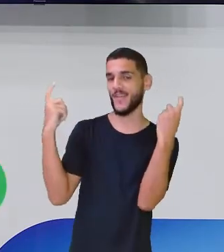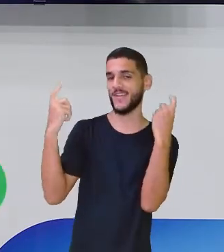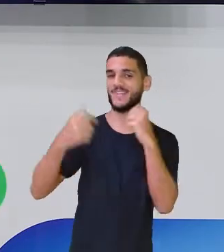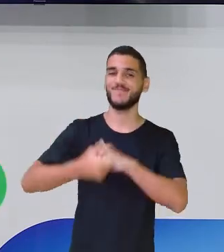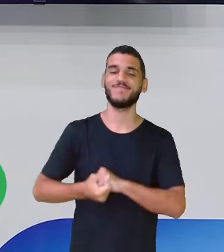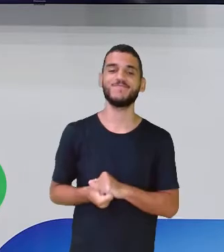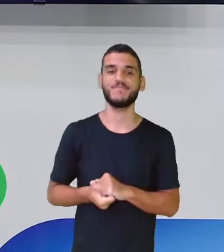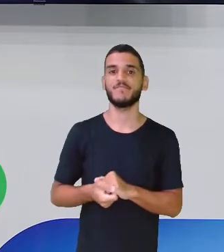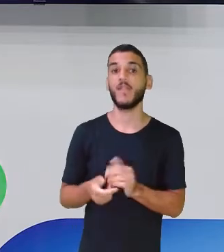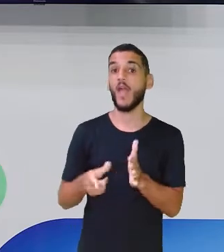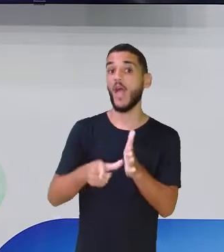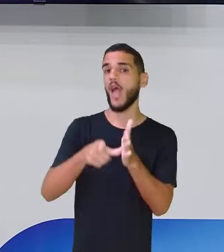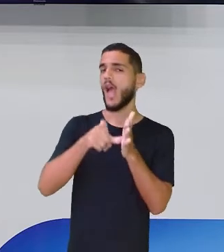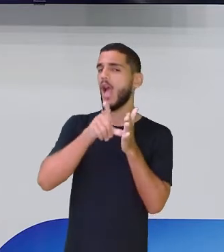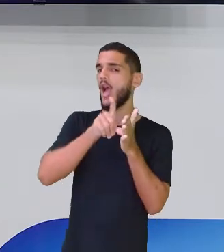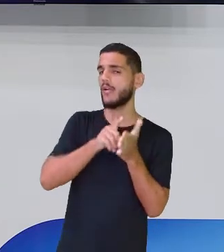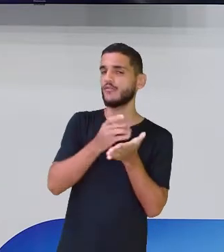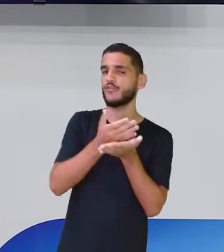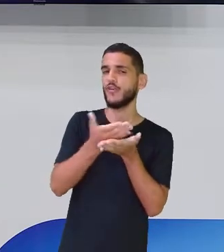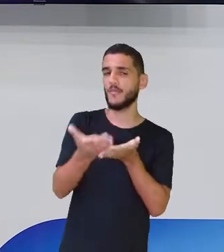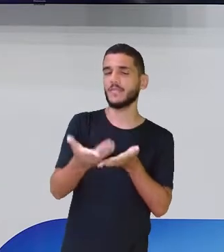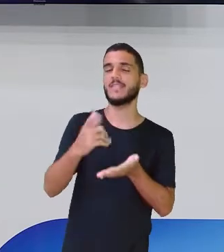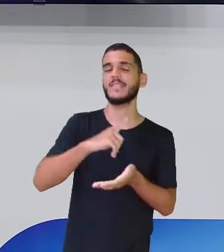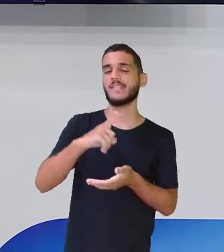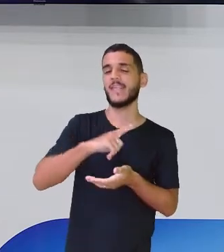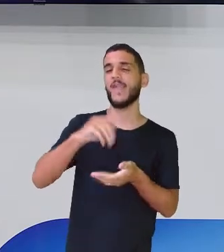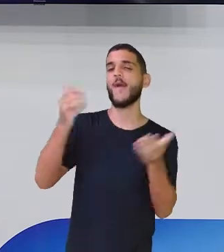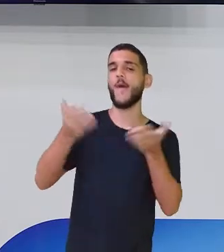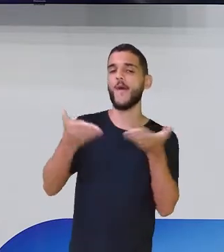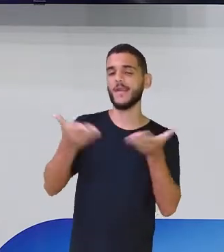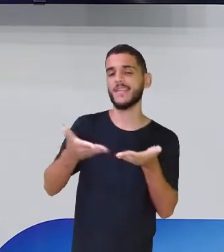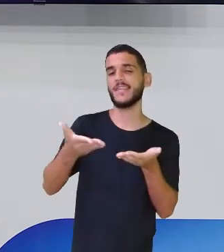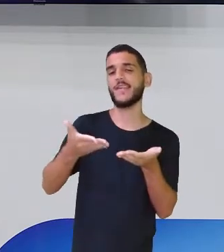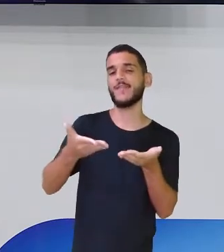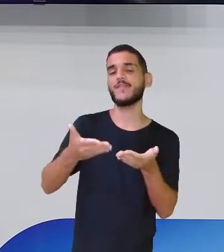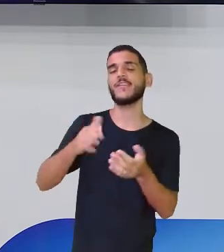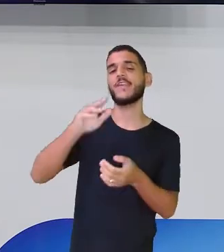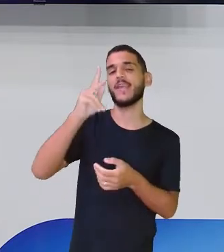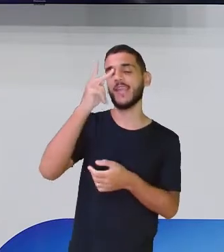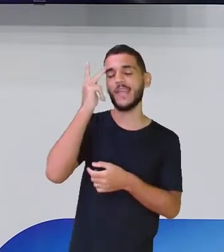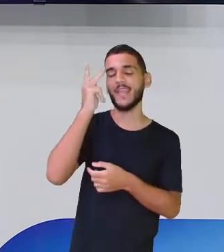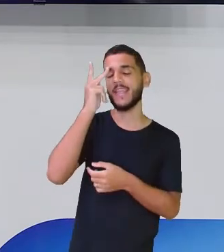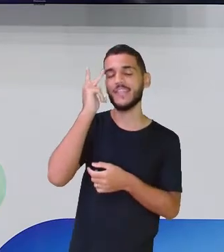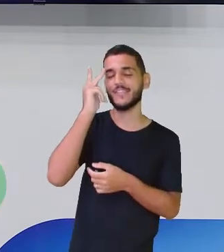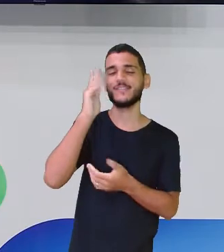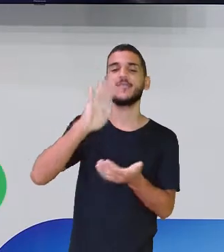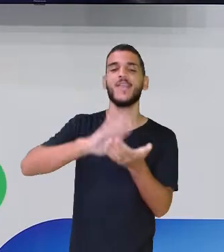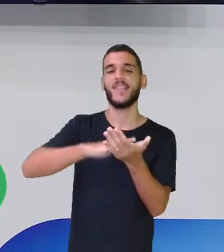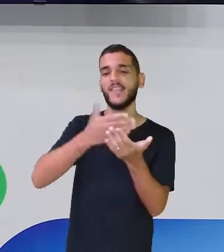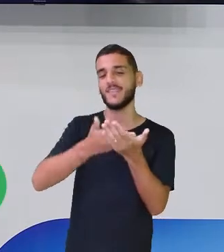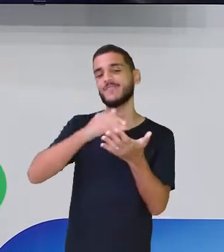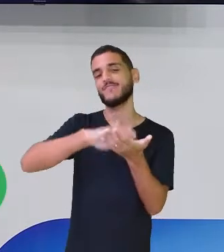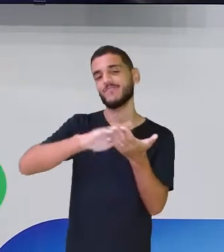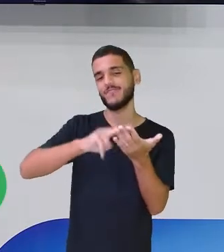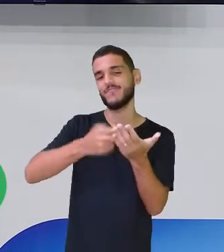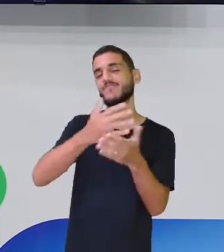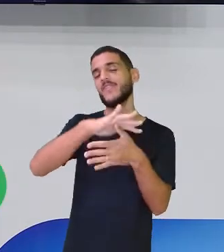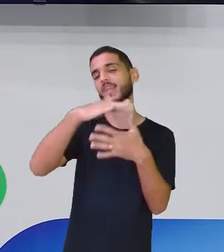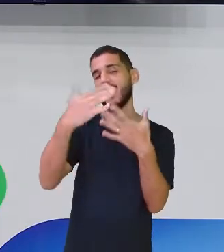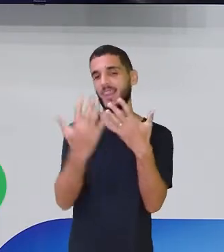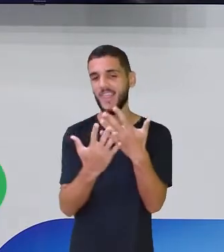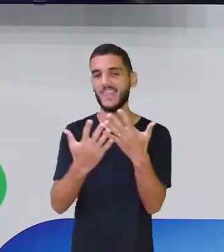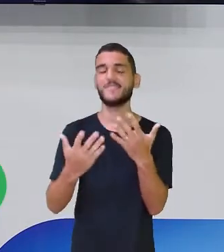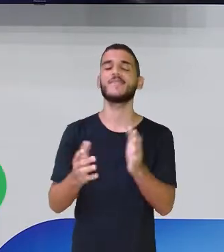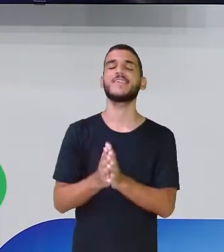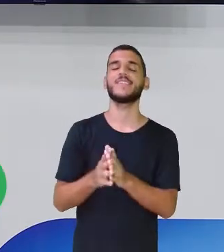a gente tem aqui no estúdio hoje Klinsmann, fazendo a interpretação para Libras e temos